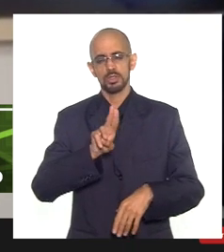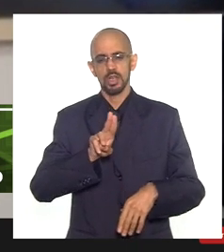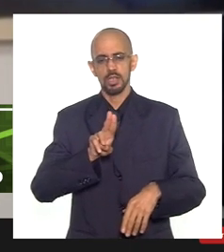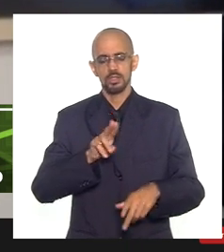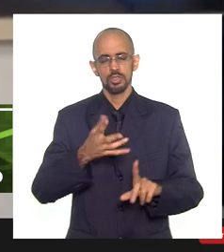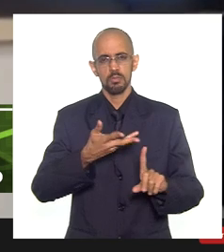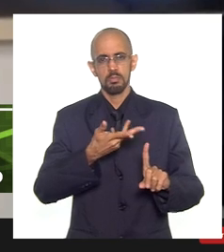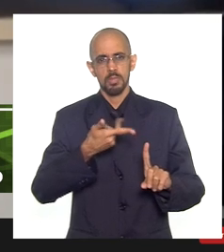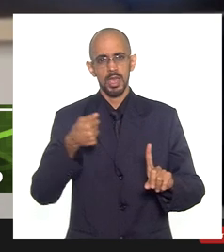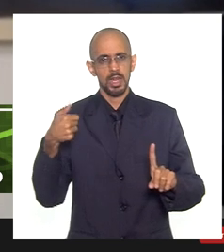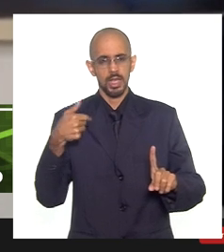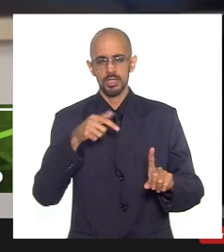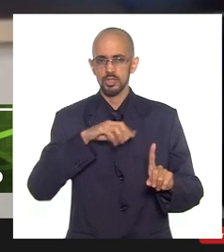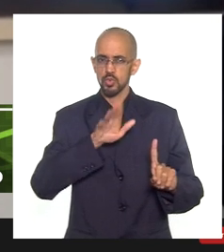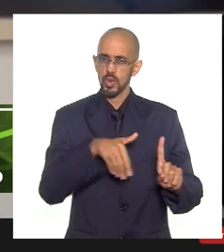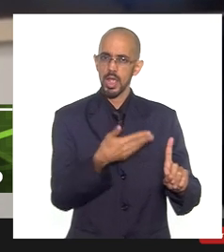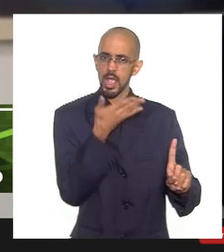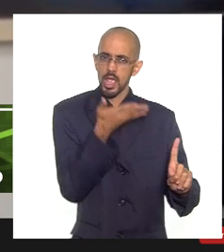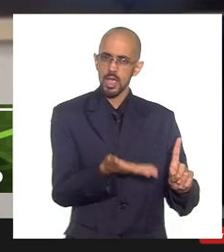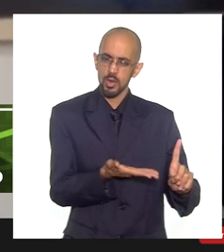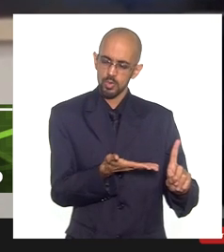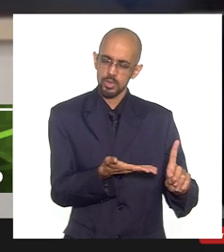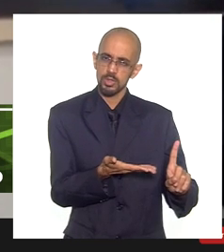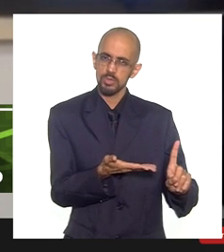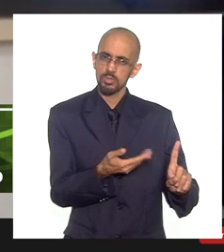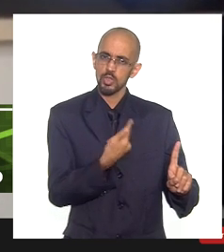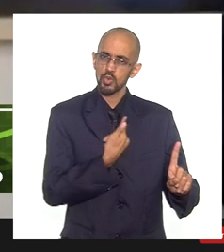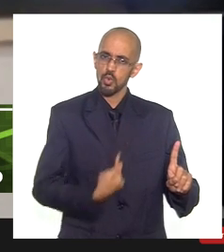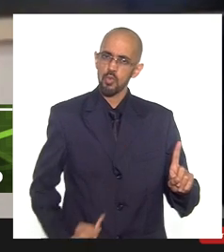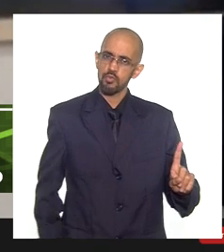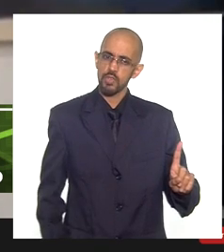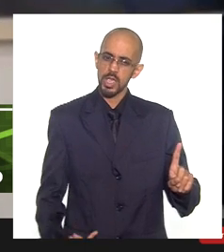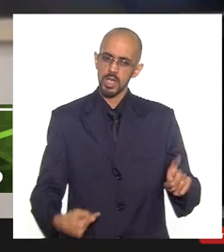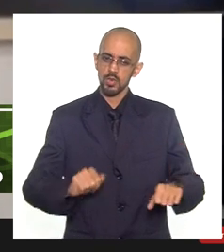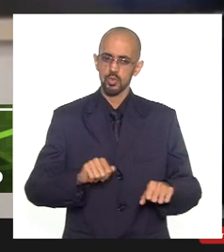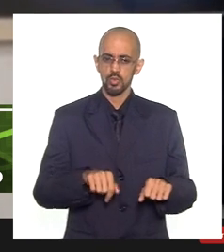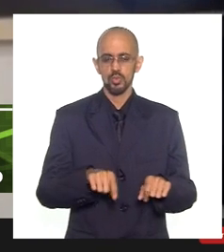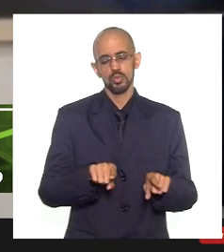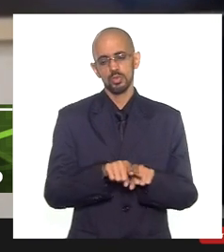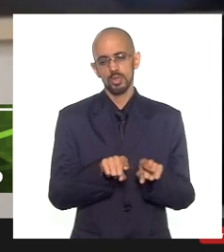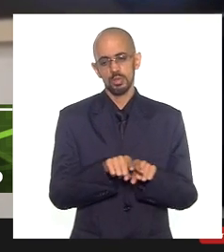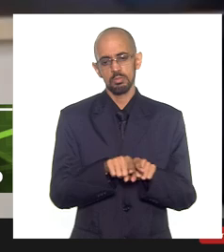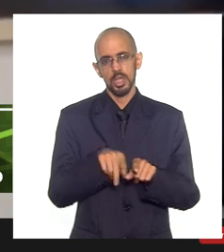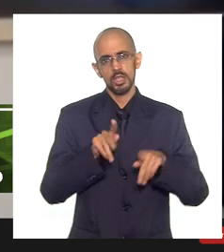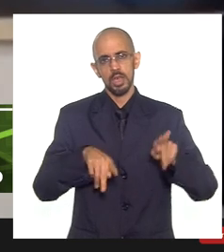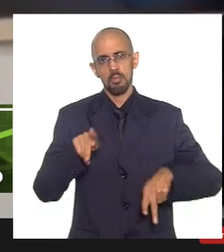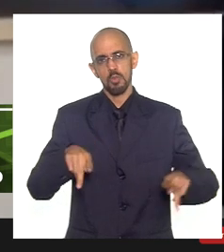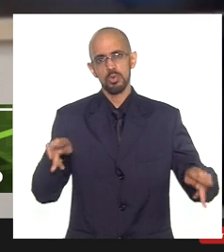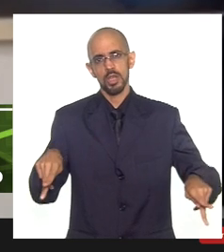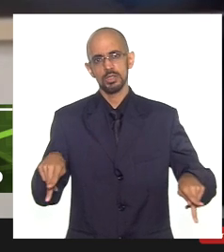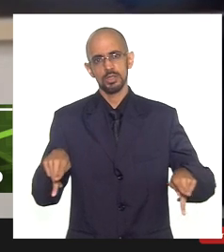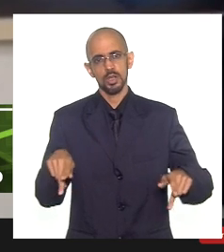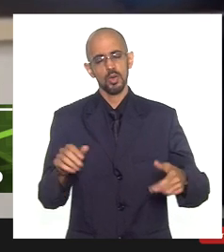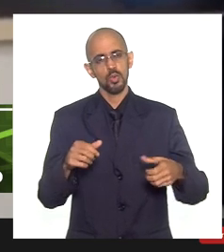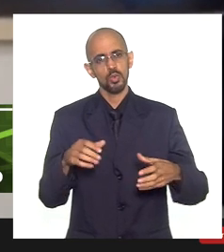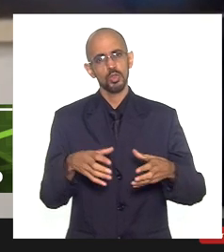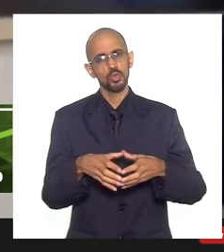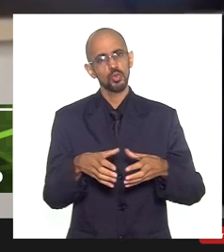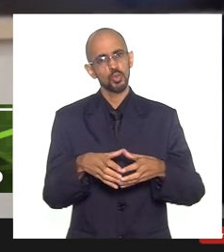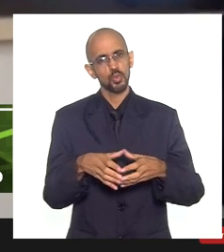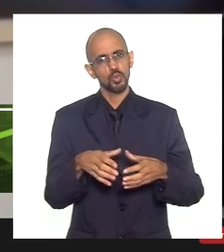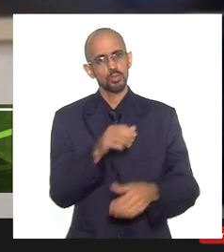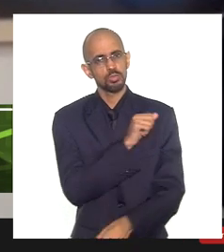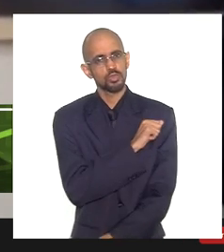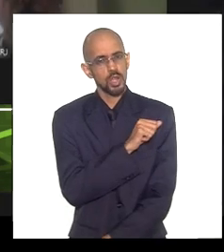um reconhecimento do governo um reconhecimento do povo e um reconhecimento da comunidade acadêmica muito